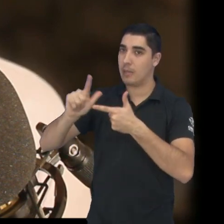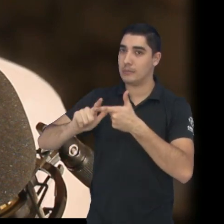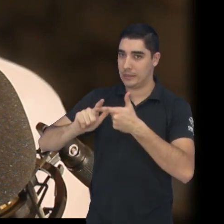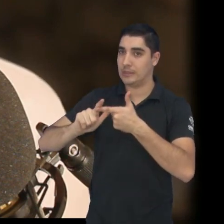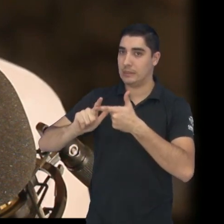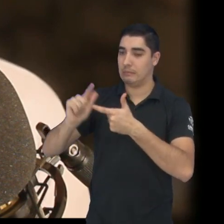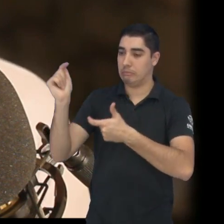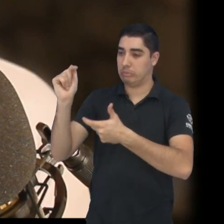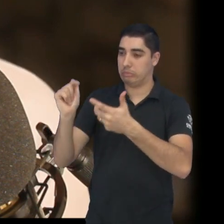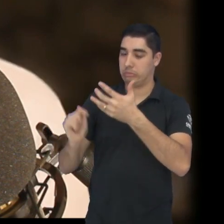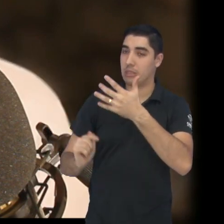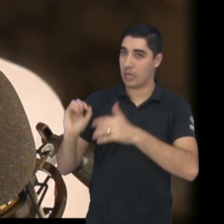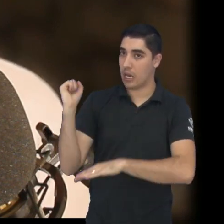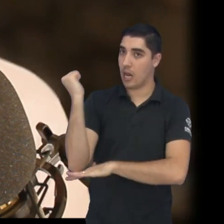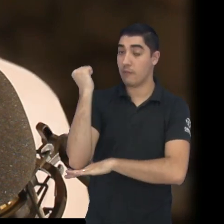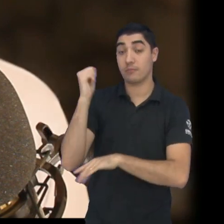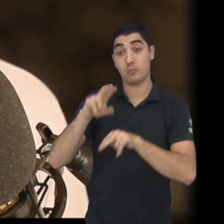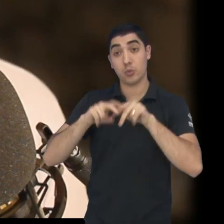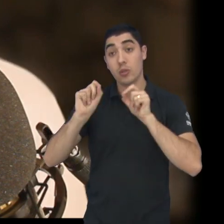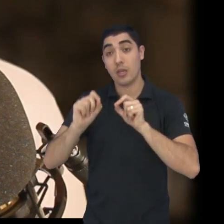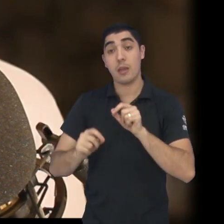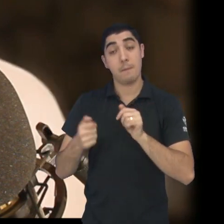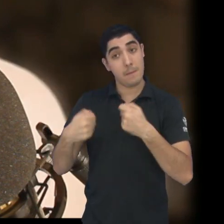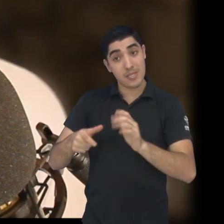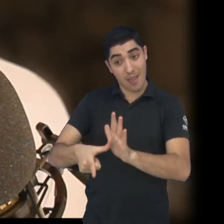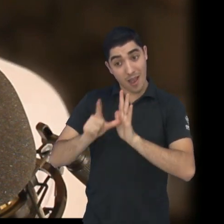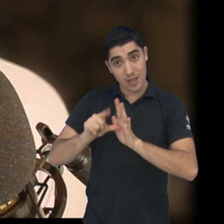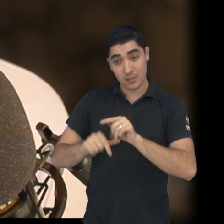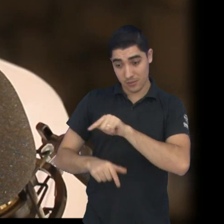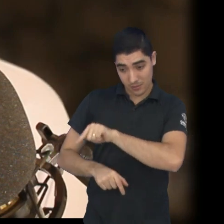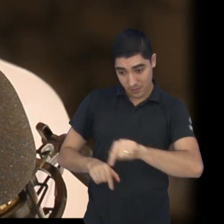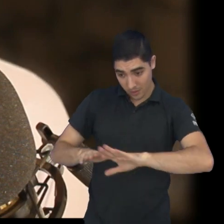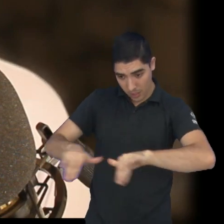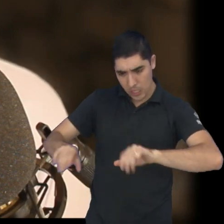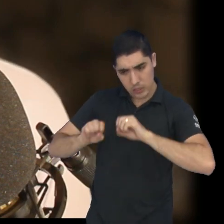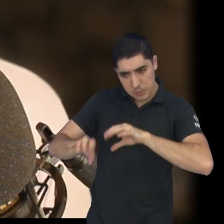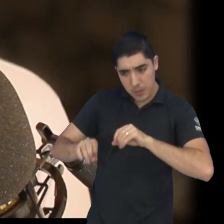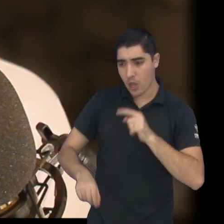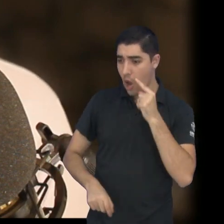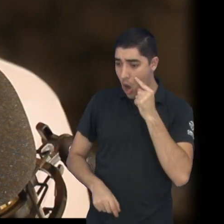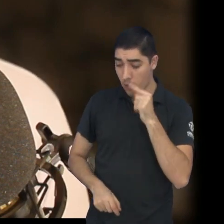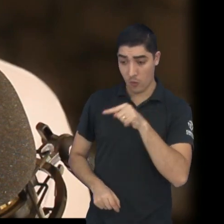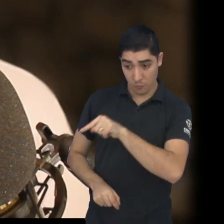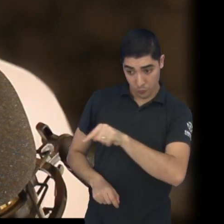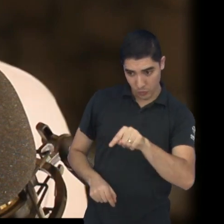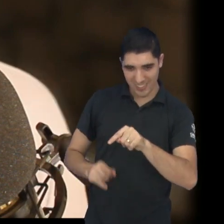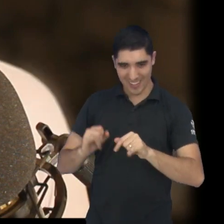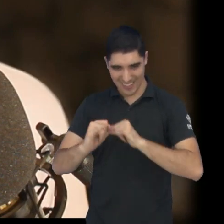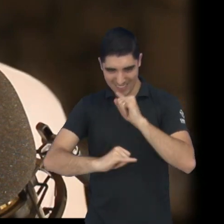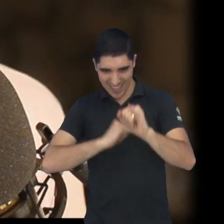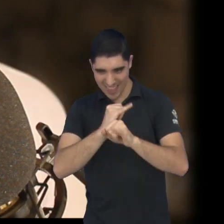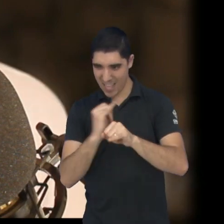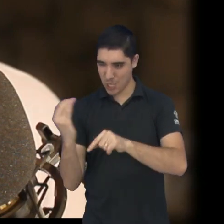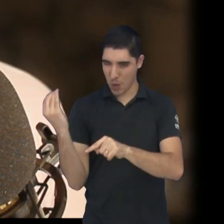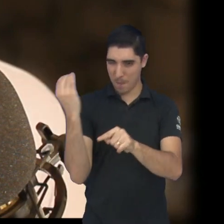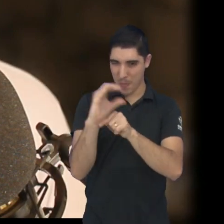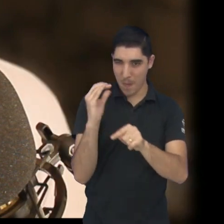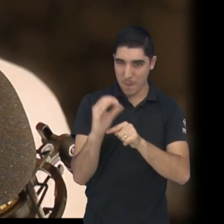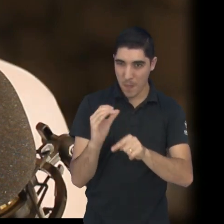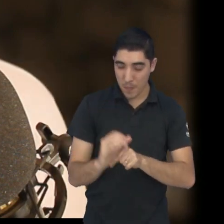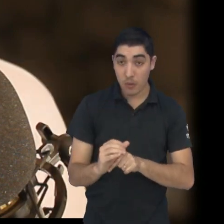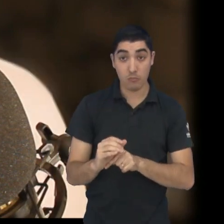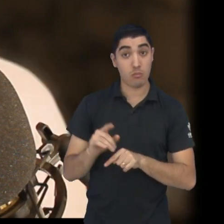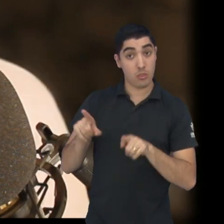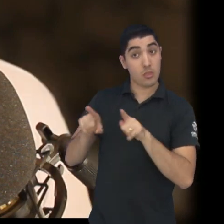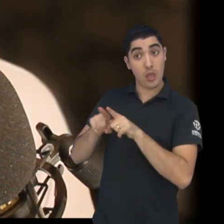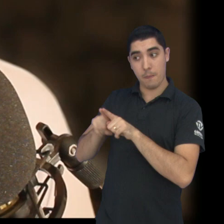tão importante a gente começar a explicar para as crianças que quando elas começam a compartilhar sua vida dentro da internet, e a gente faz isso do lado educacional, por